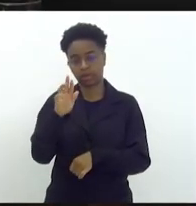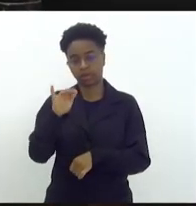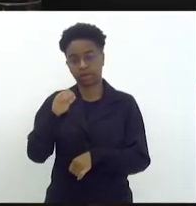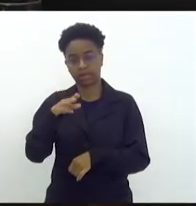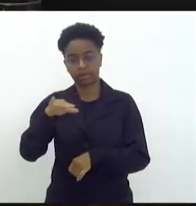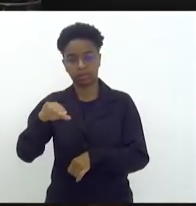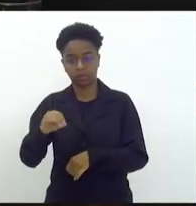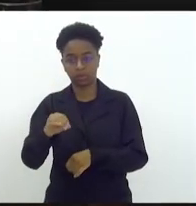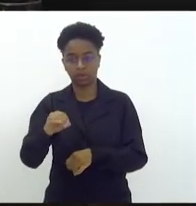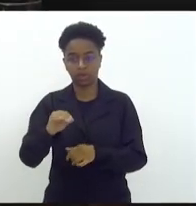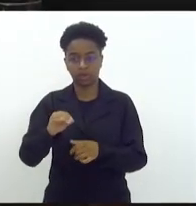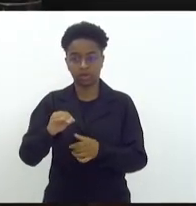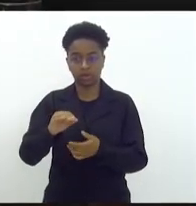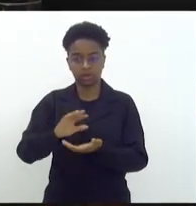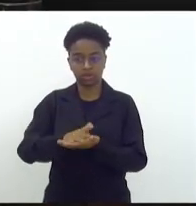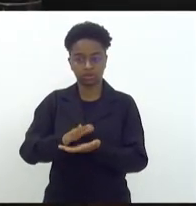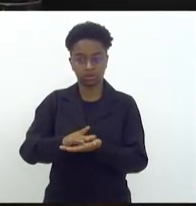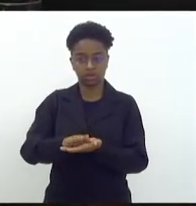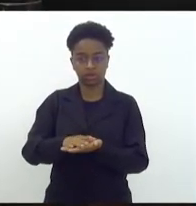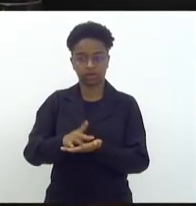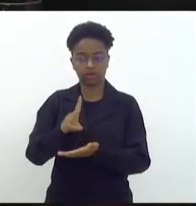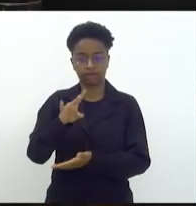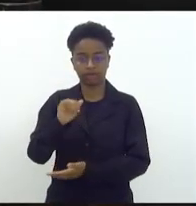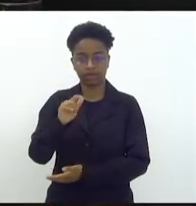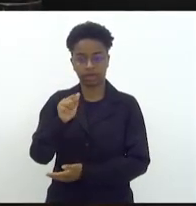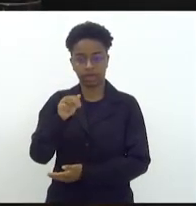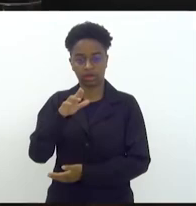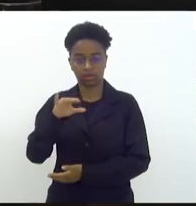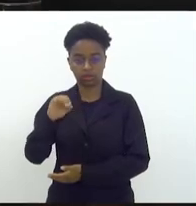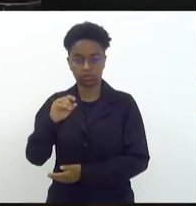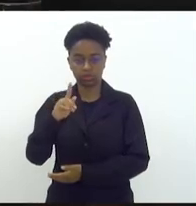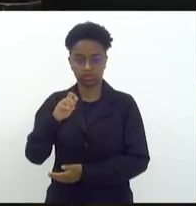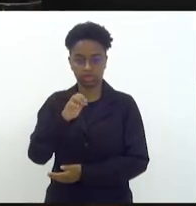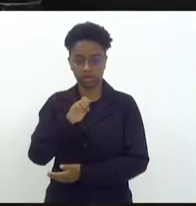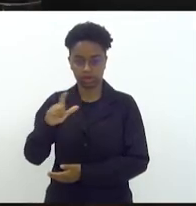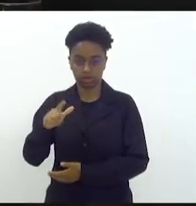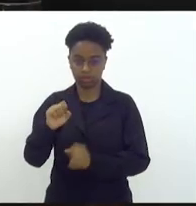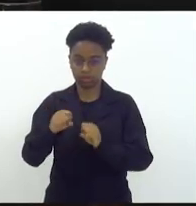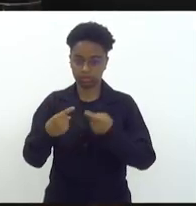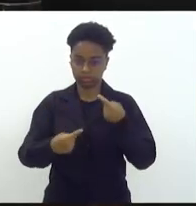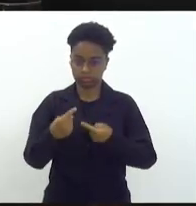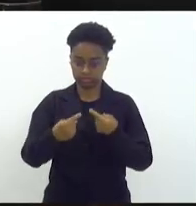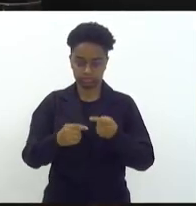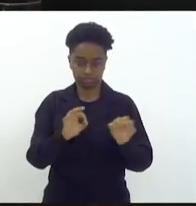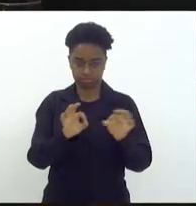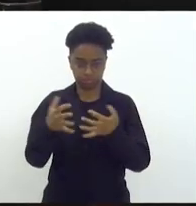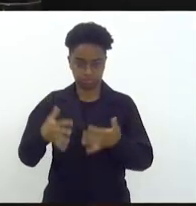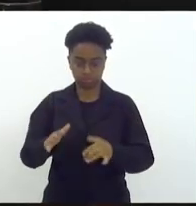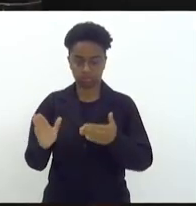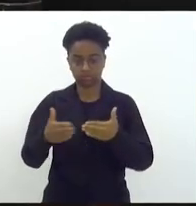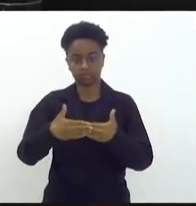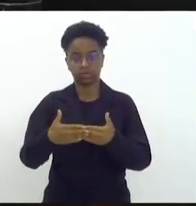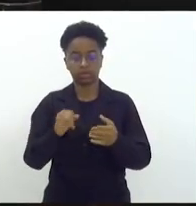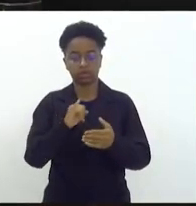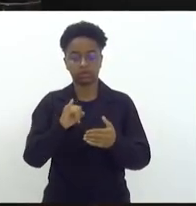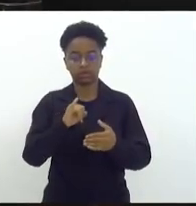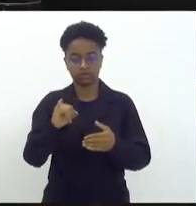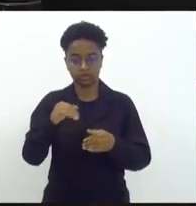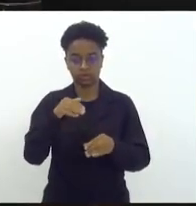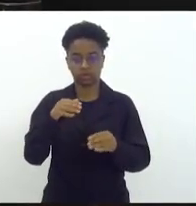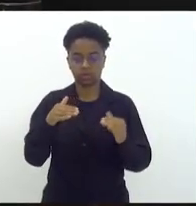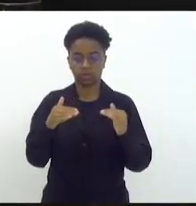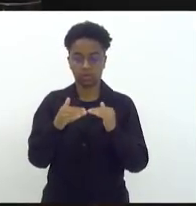acadêmicos de Vigário Geral. Em discussão, não havendo quem queira discutir, encerrada a discussão, em votação, os senhores que aprovam,